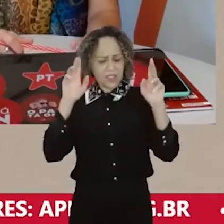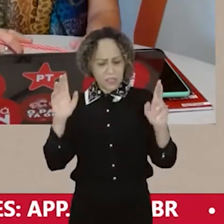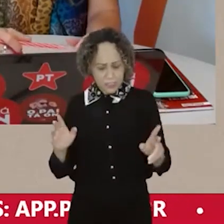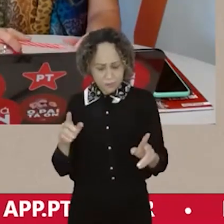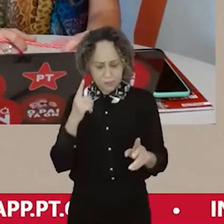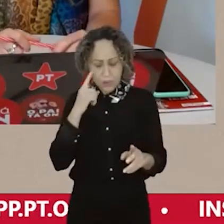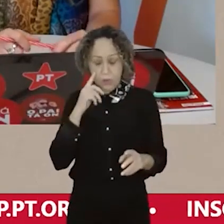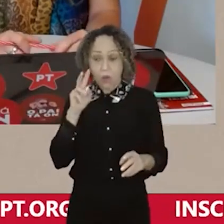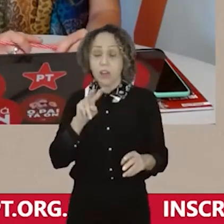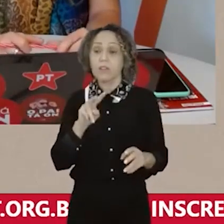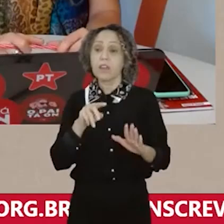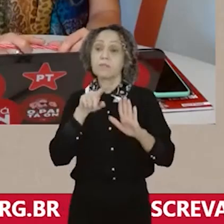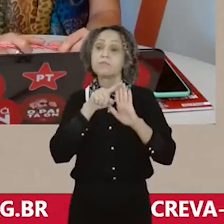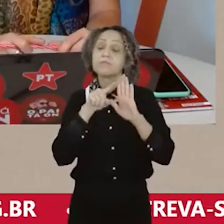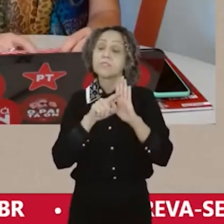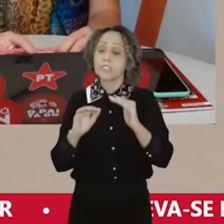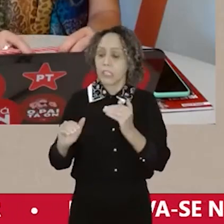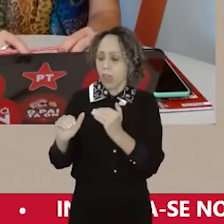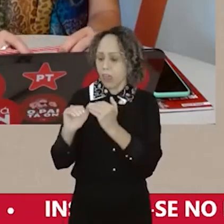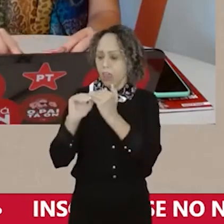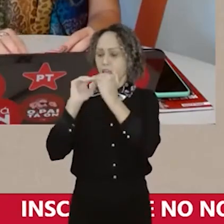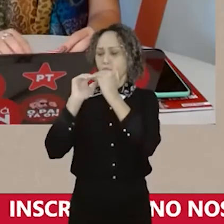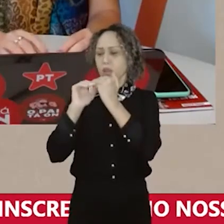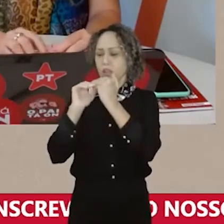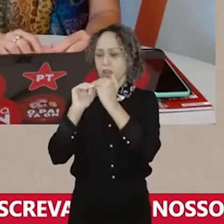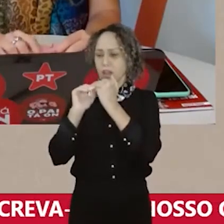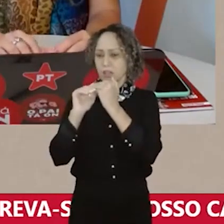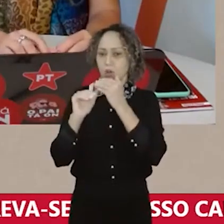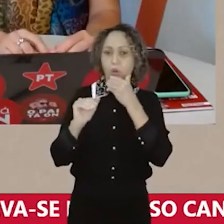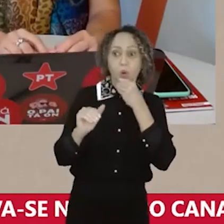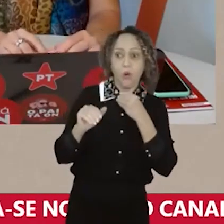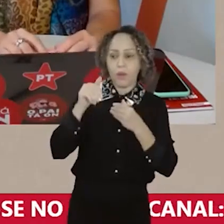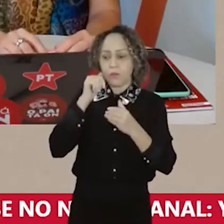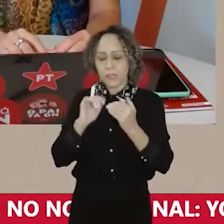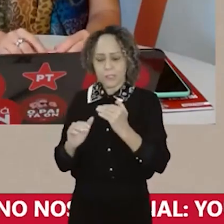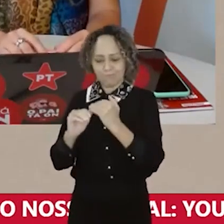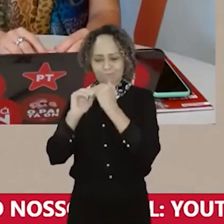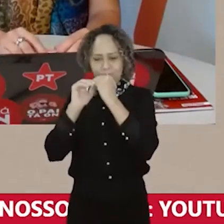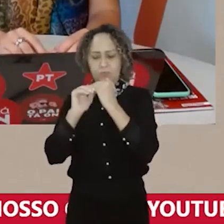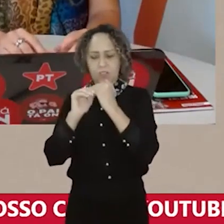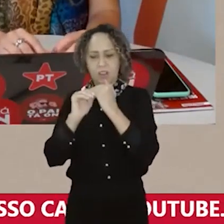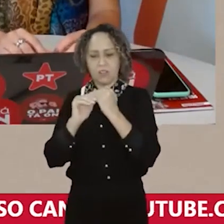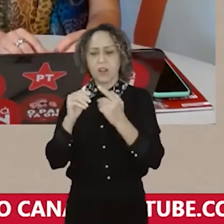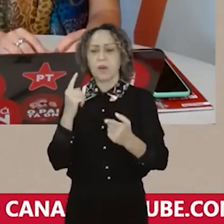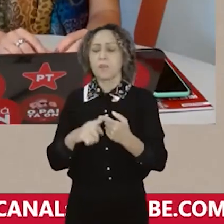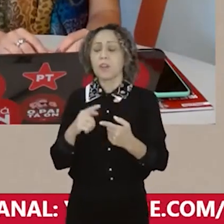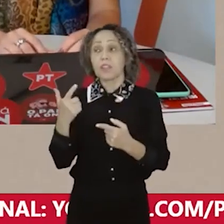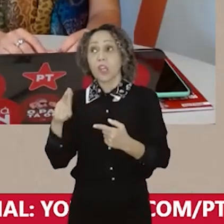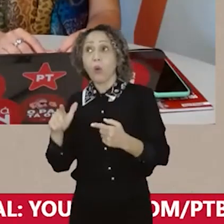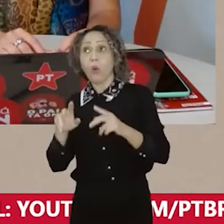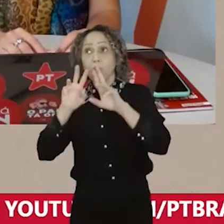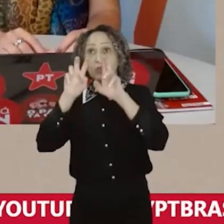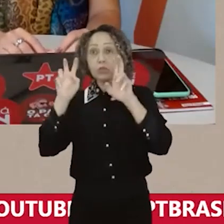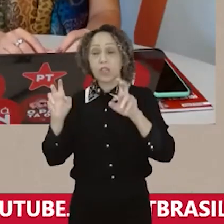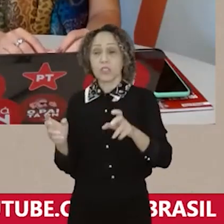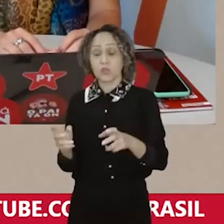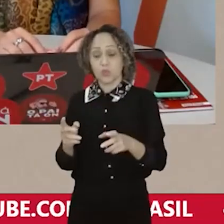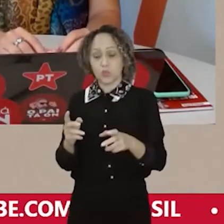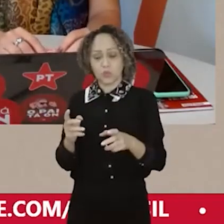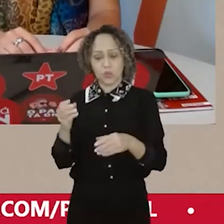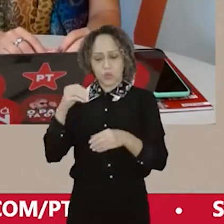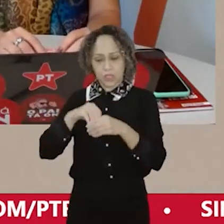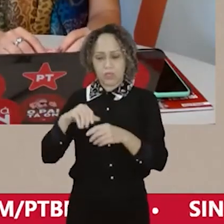de equidade e a agenda de mulheres, né? Porque tem outras questões envolvendo o Bolsa Família que a gente teria que olhar também, mas assim,